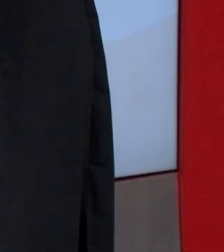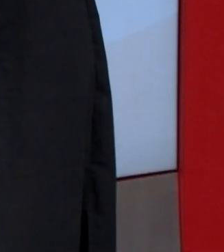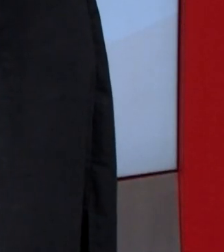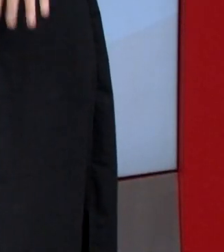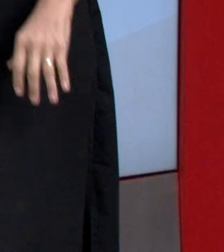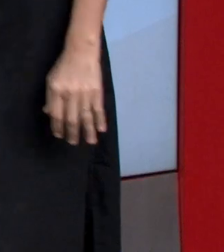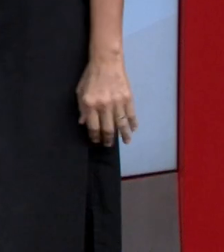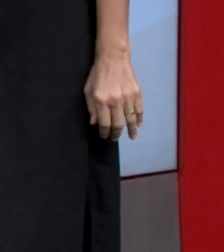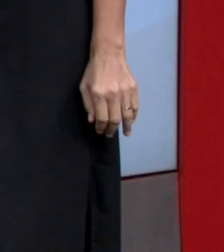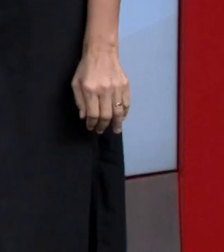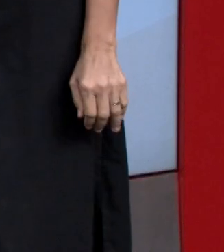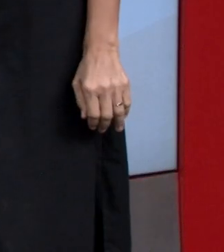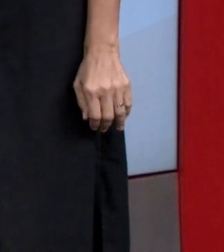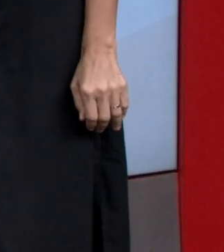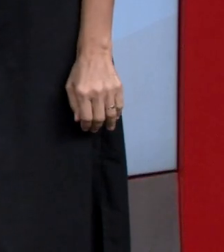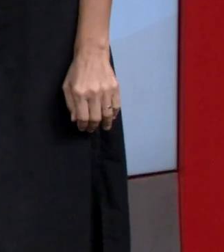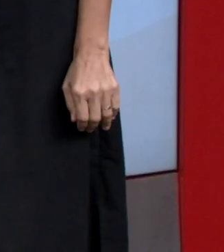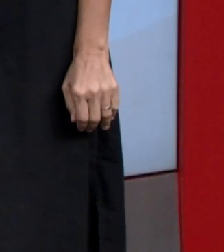bênção,